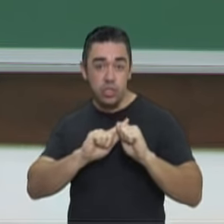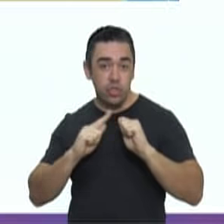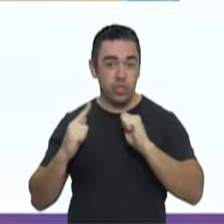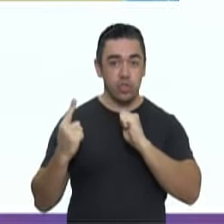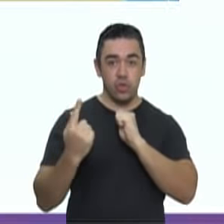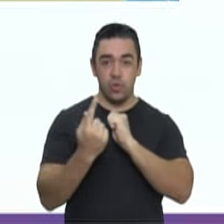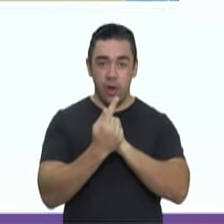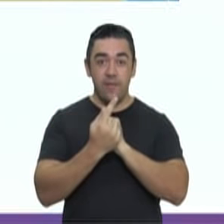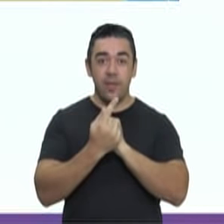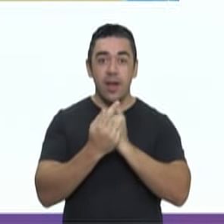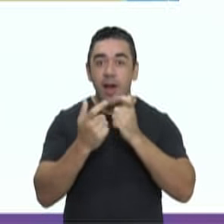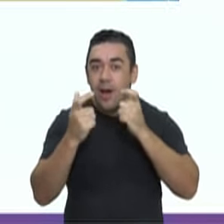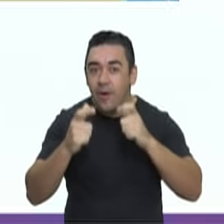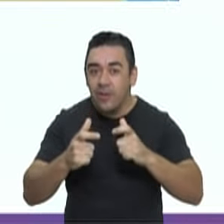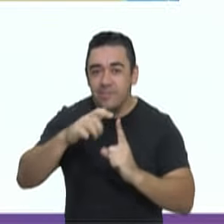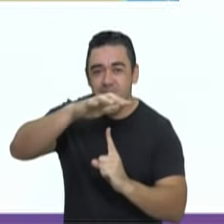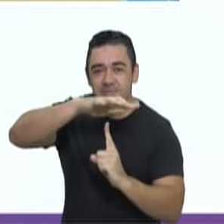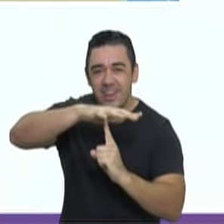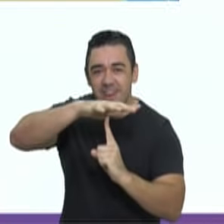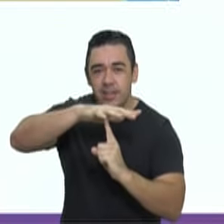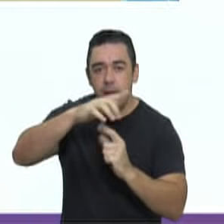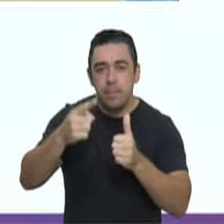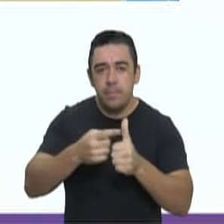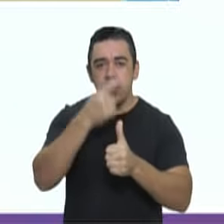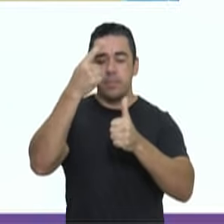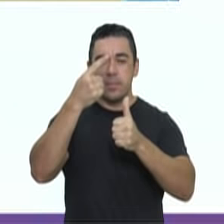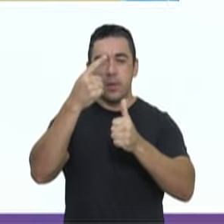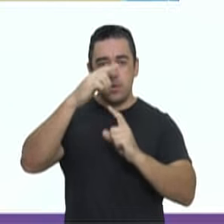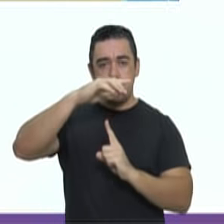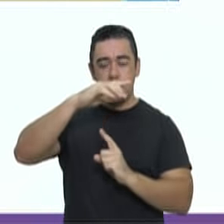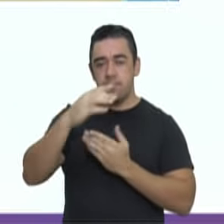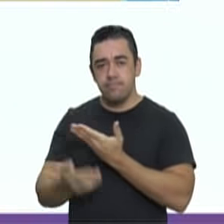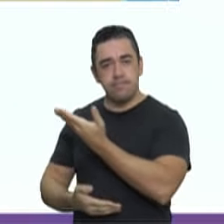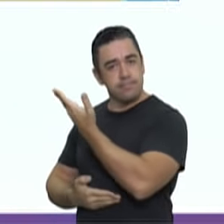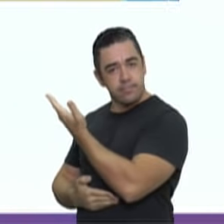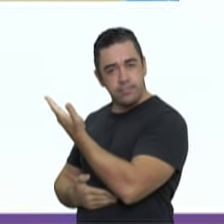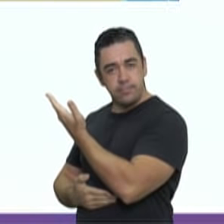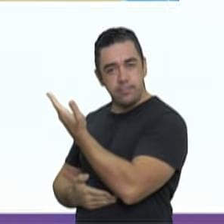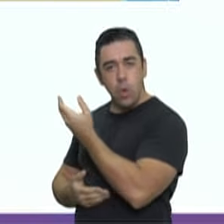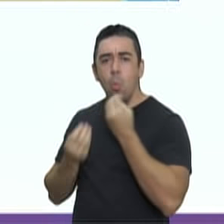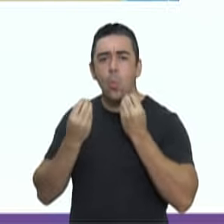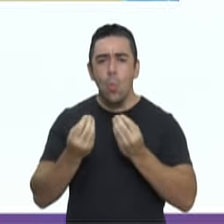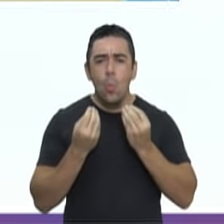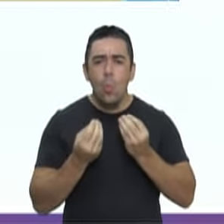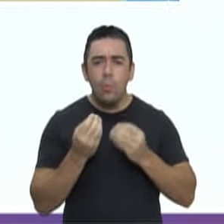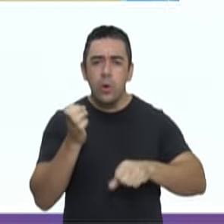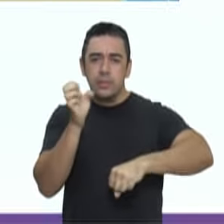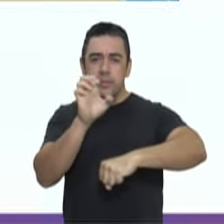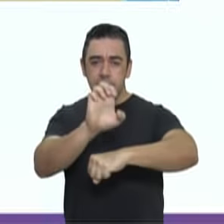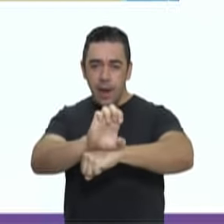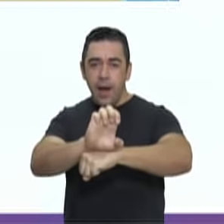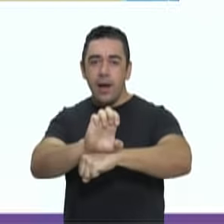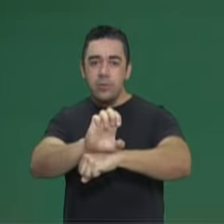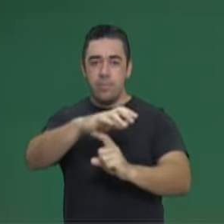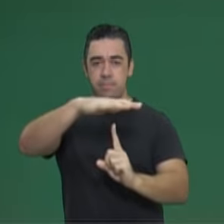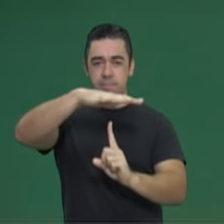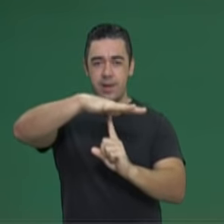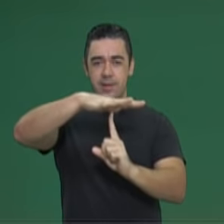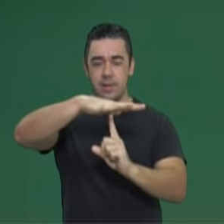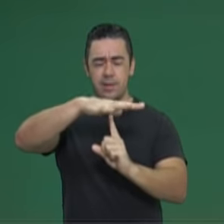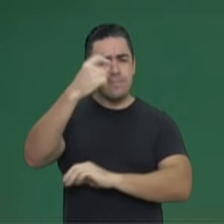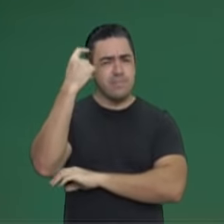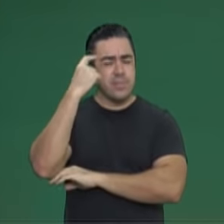Paraná. E a gente já começa com o primeiro slide aqui, ó, como é o estado do Paraná. Para a gente pensar um pouquinho